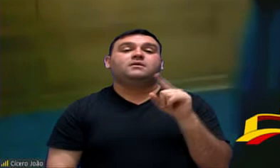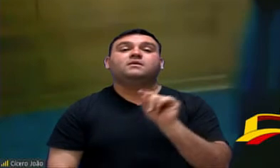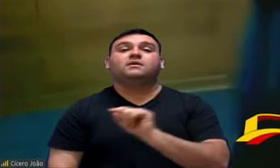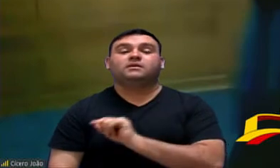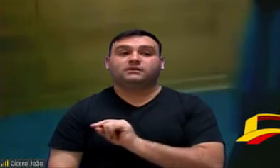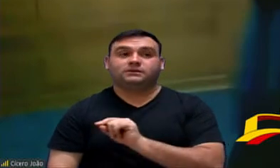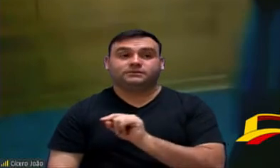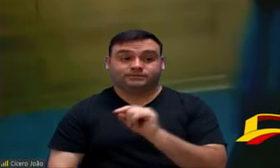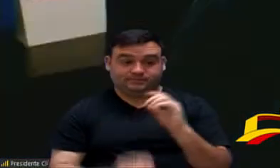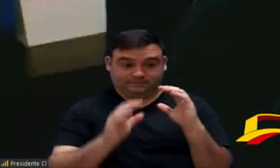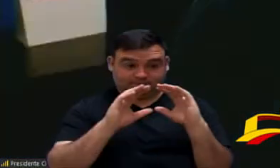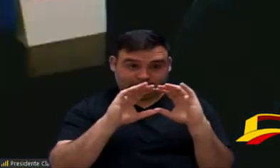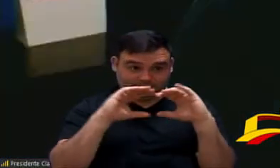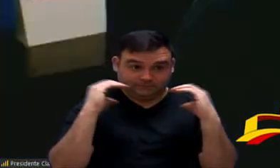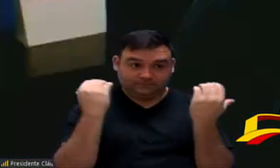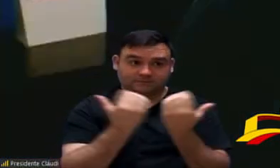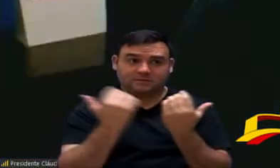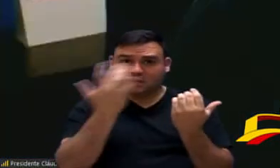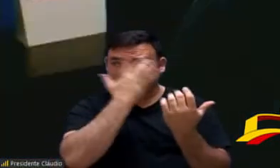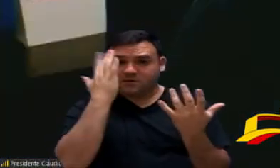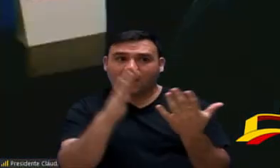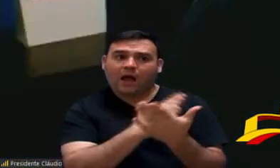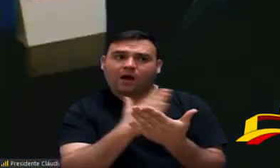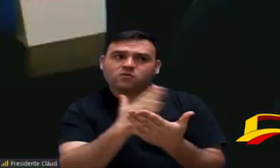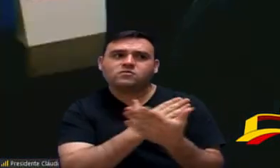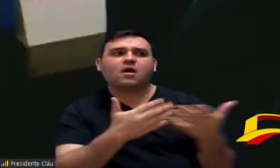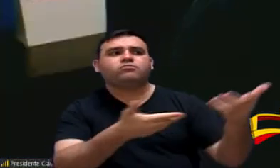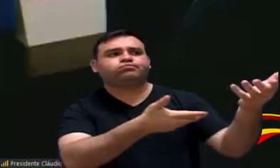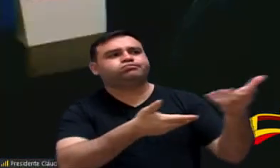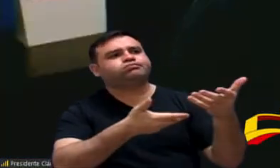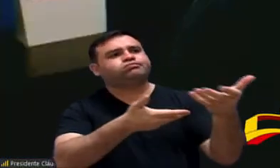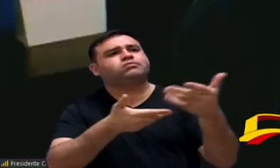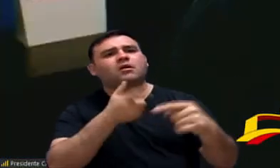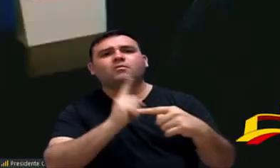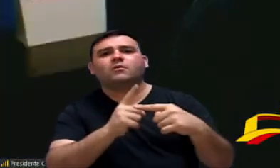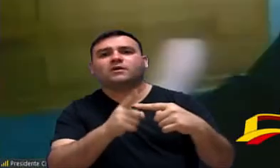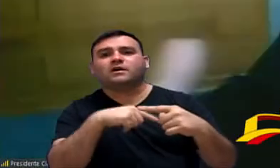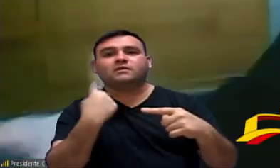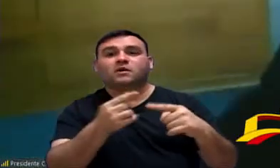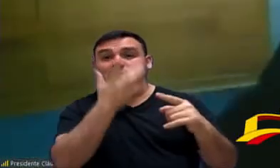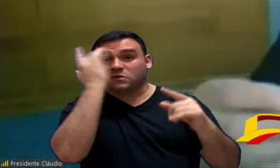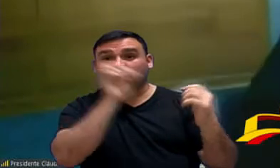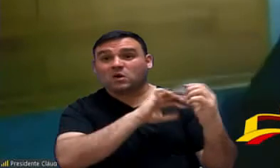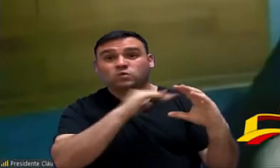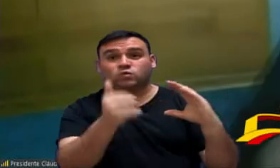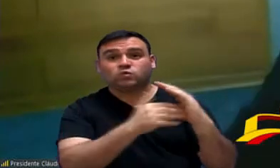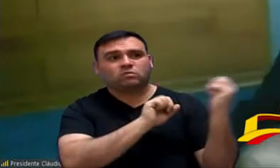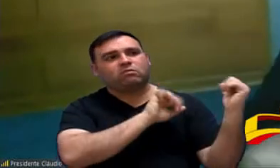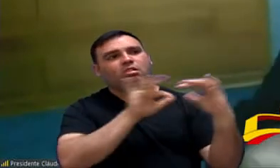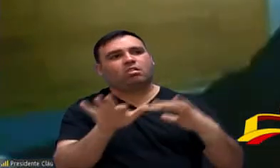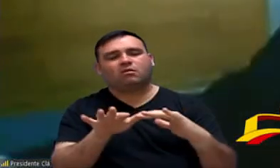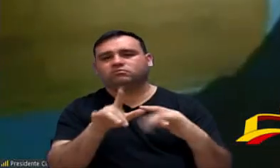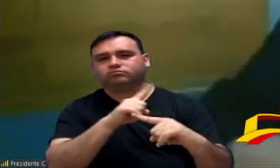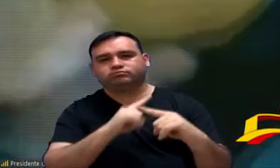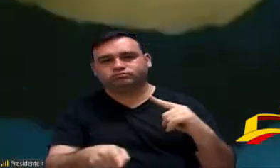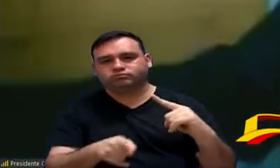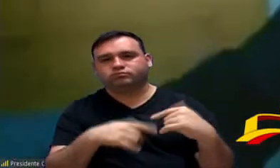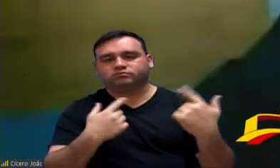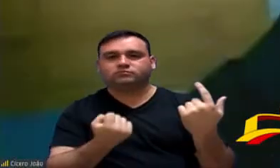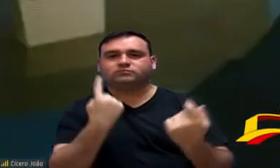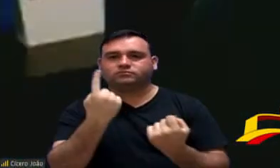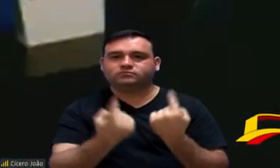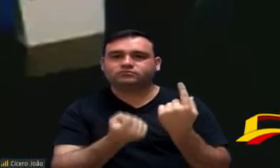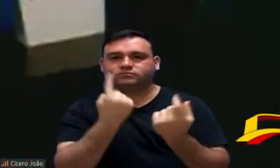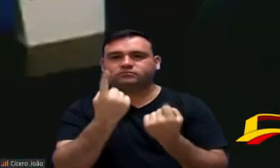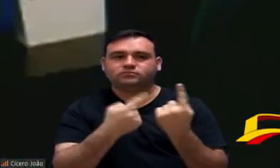que a casa ela recebe alguns munícipes, sim, com acompanhamento, porque nós não podemos liberar para todos, senão nós já tínhamos aberto as portas para todos. Né?